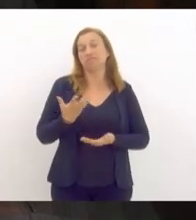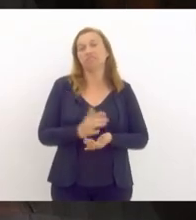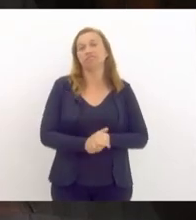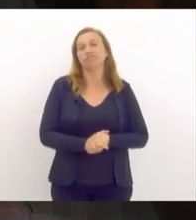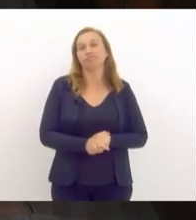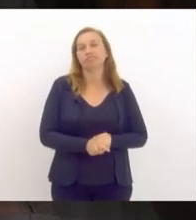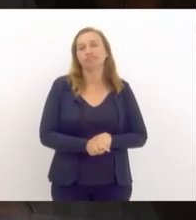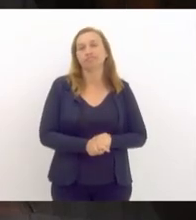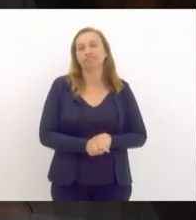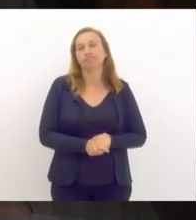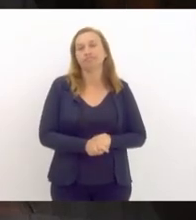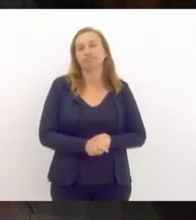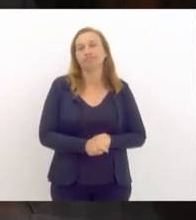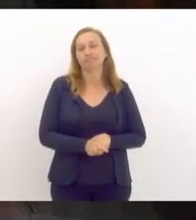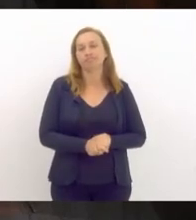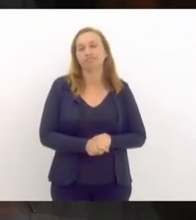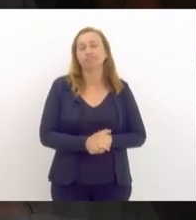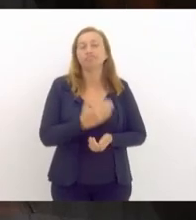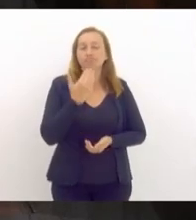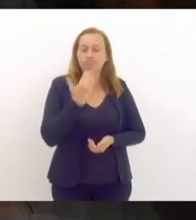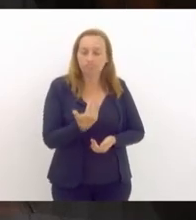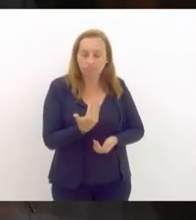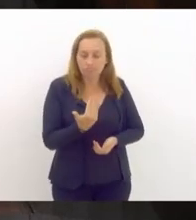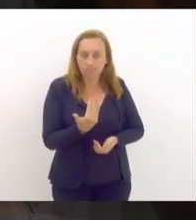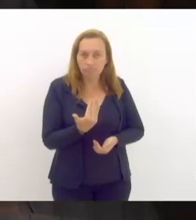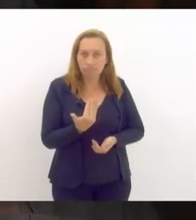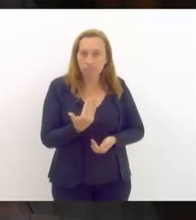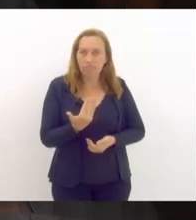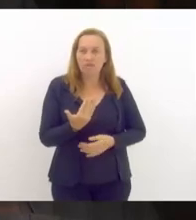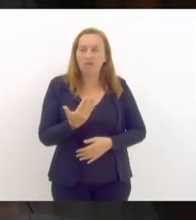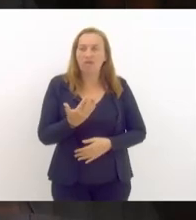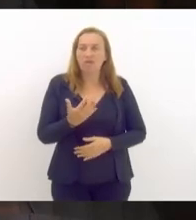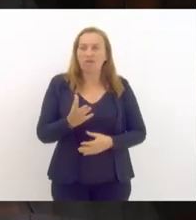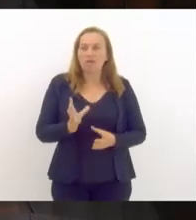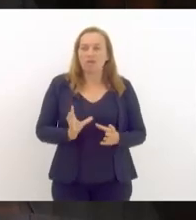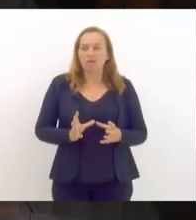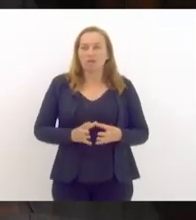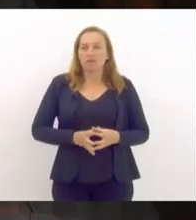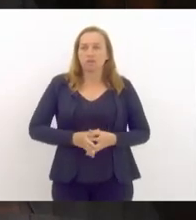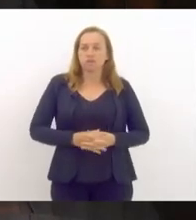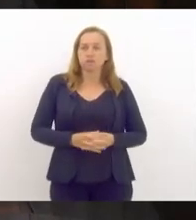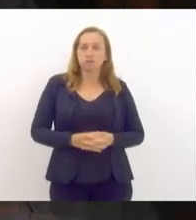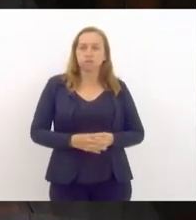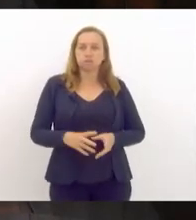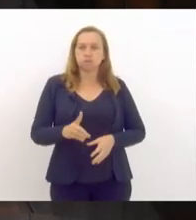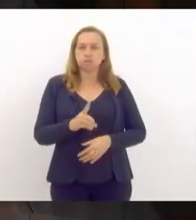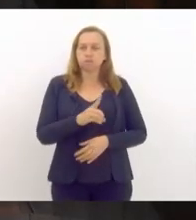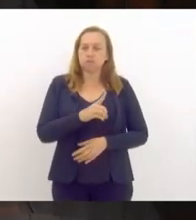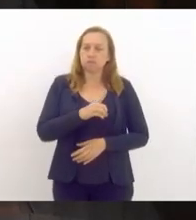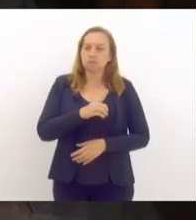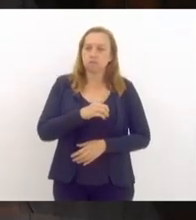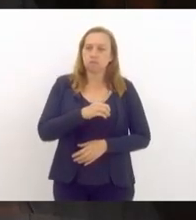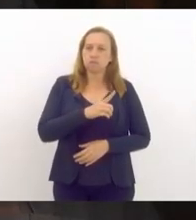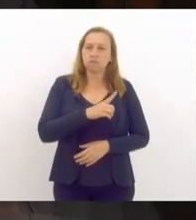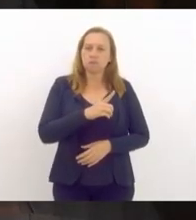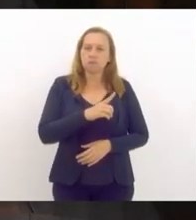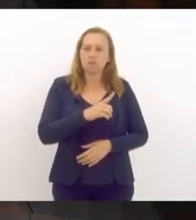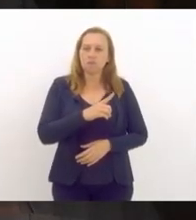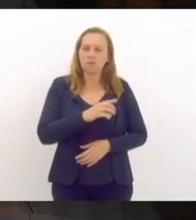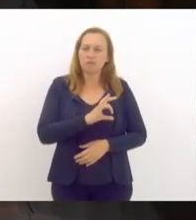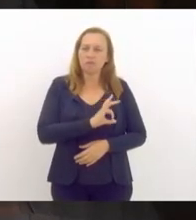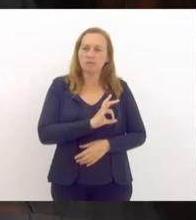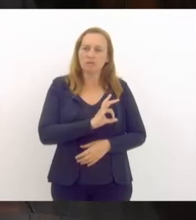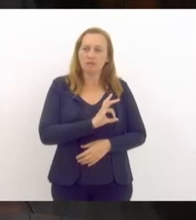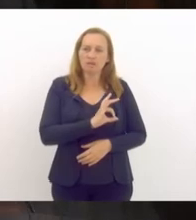aqui um pedido ao comandante do vigésimo quinto ano de Oliveira por sinal